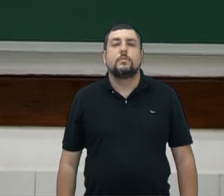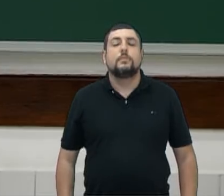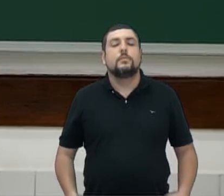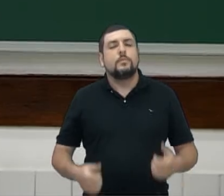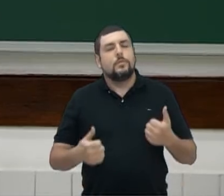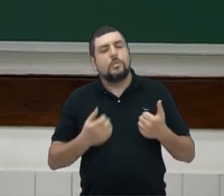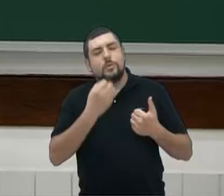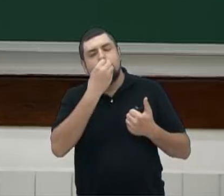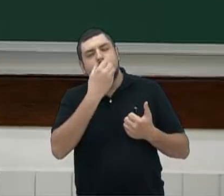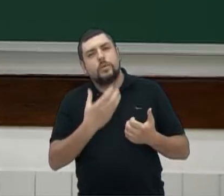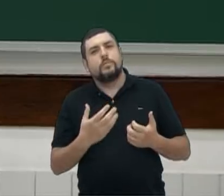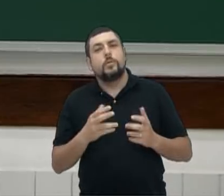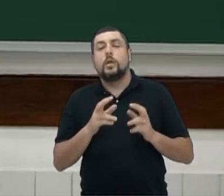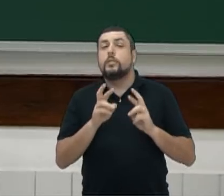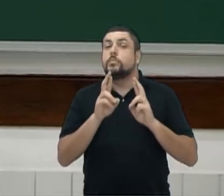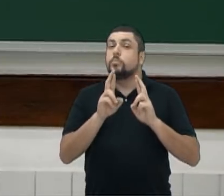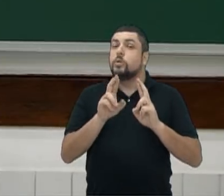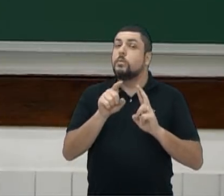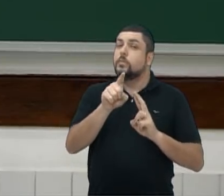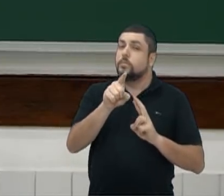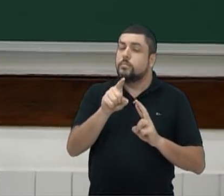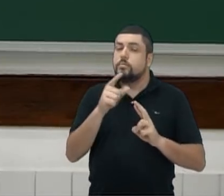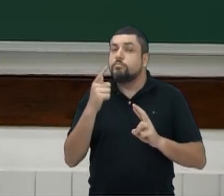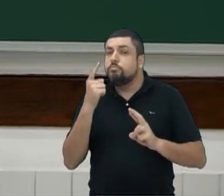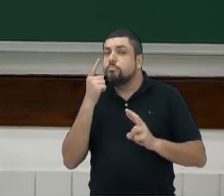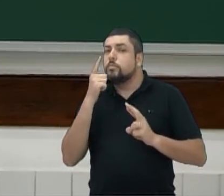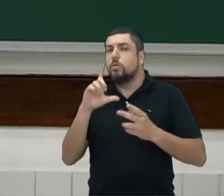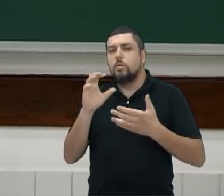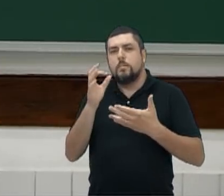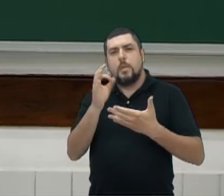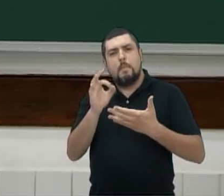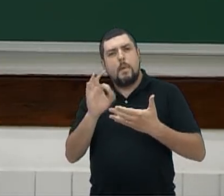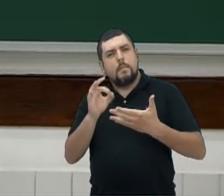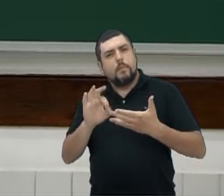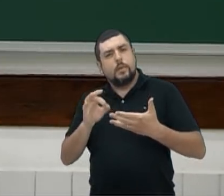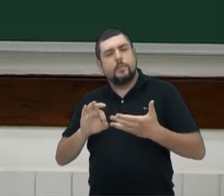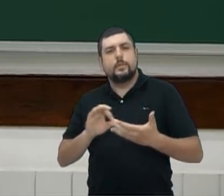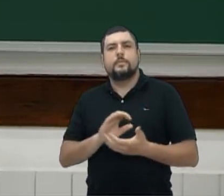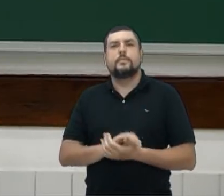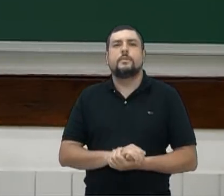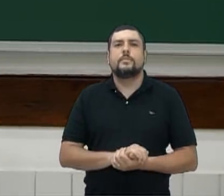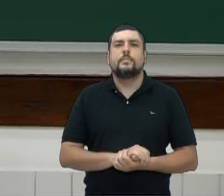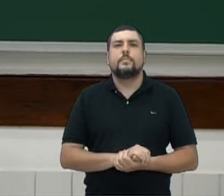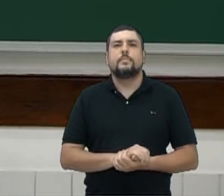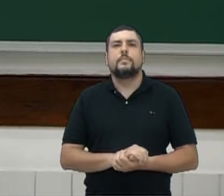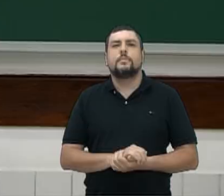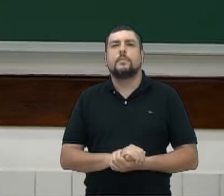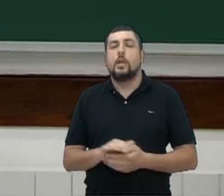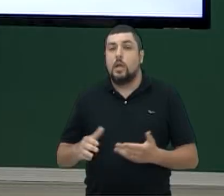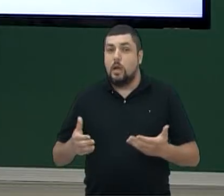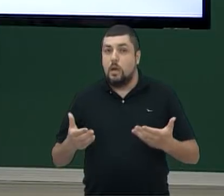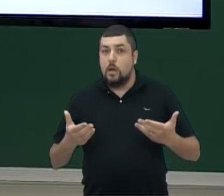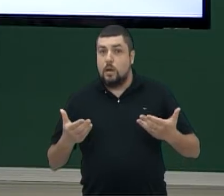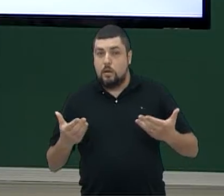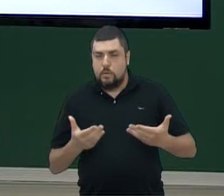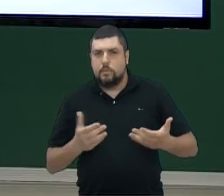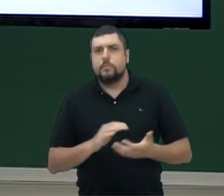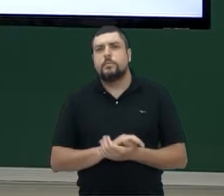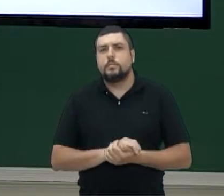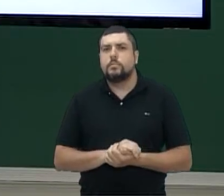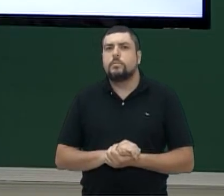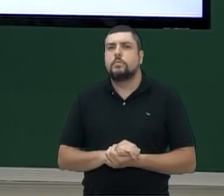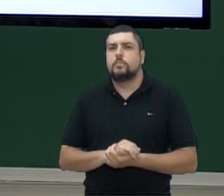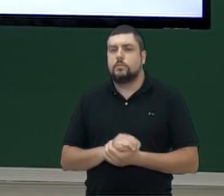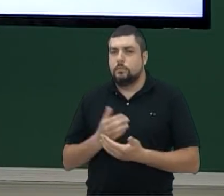Muito bem, estudante. Espero que você tenha conseguido realizar a resolução dessa atividade proposta. Agora, continuando aqui com a